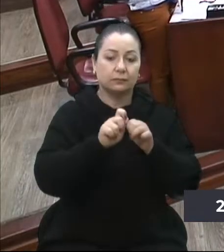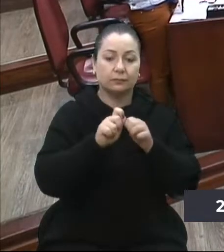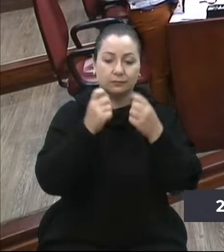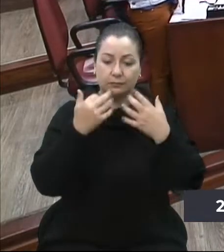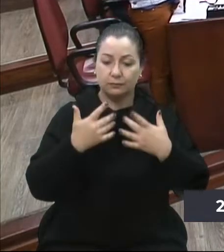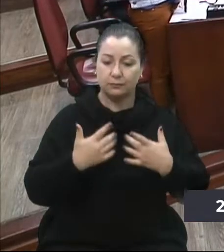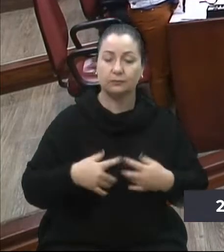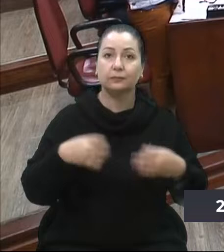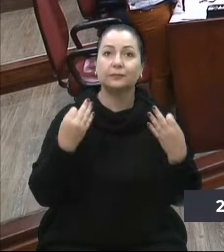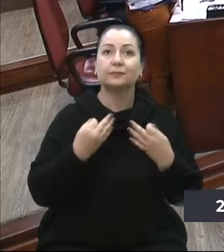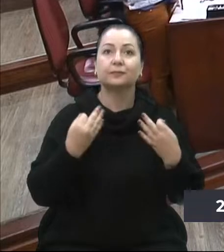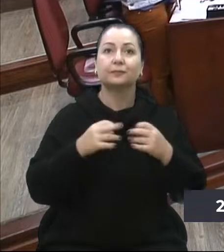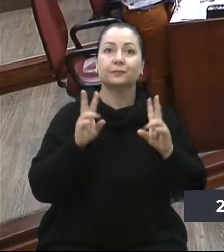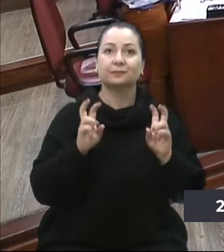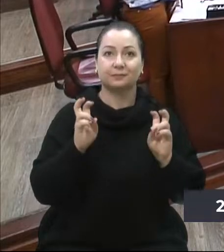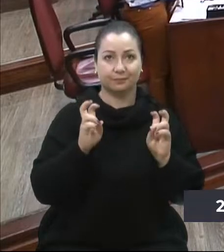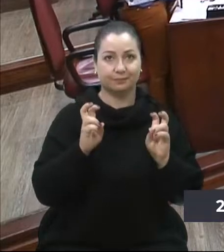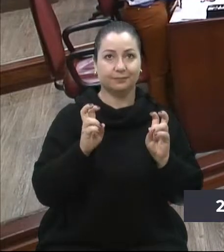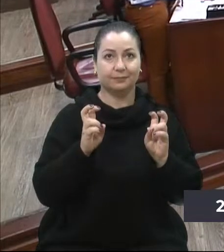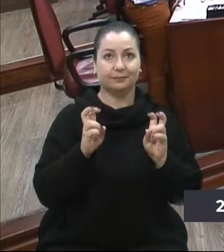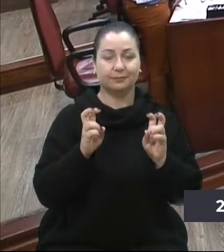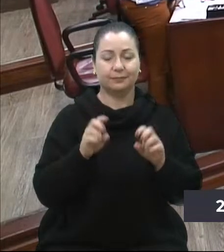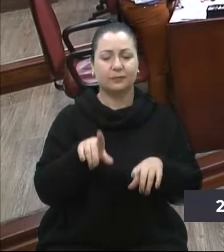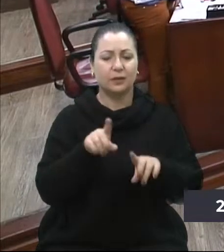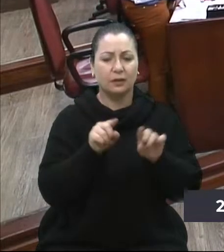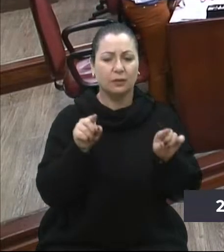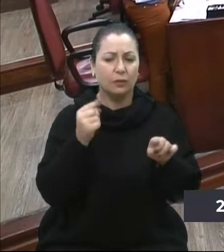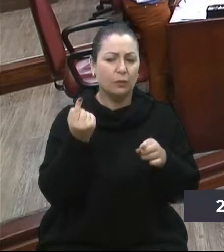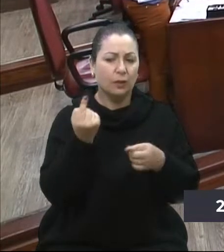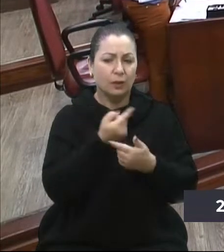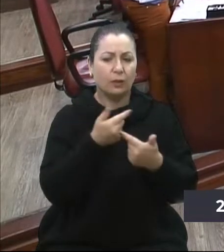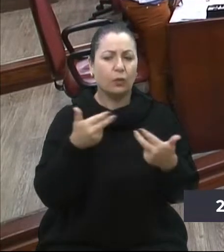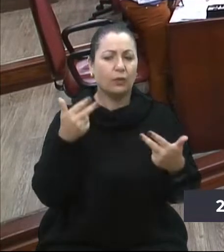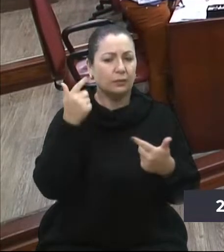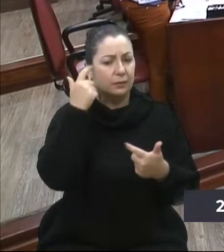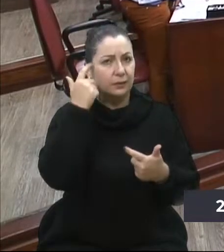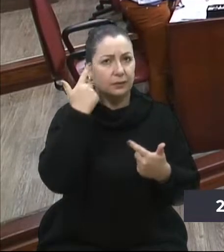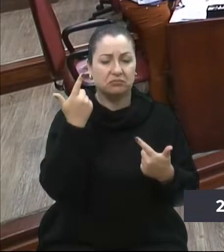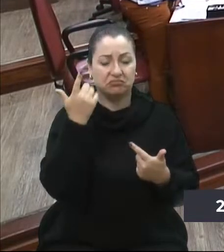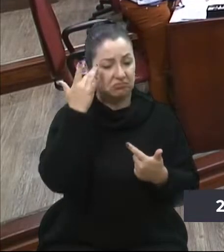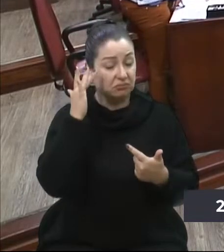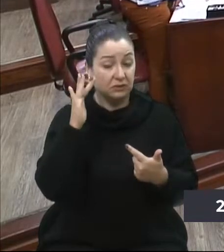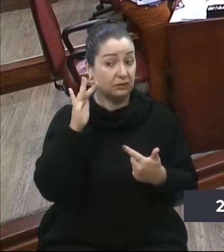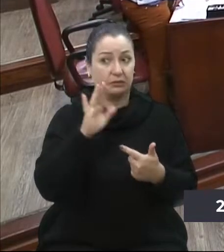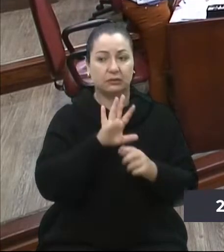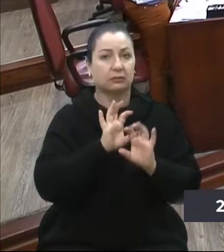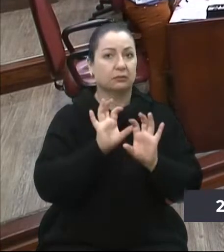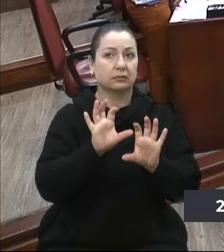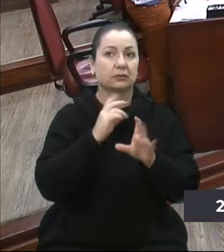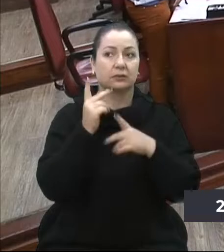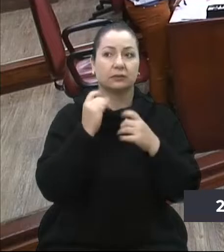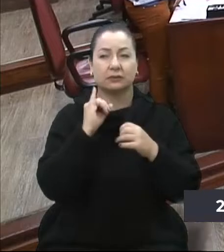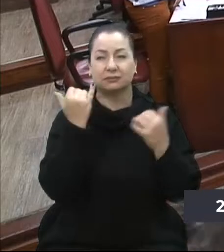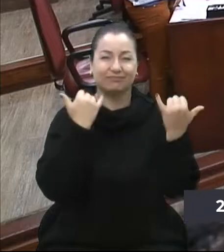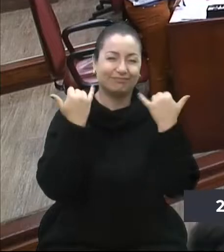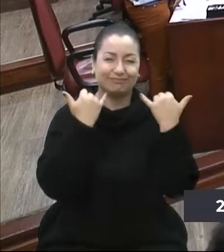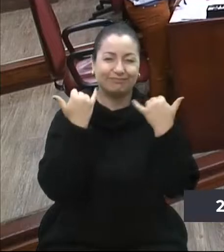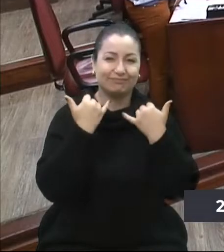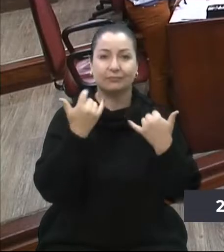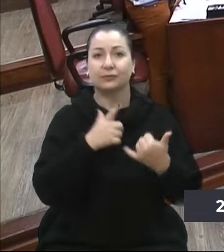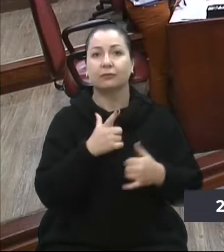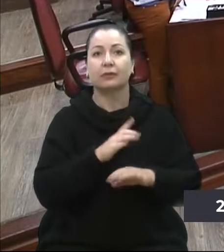uma coisa para nós pensarmos. Eu não sei e não quero falar sem ter essa informação. Se algum de